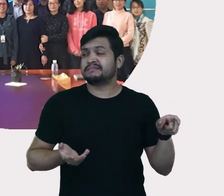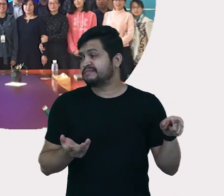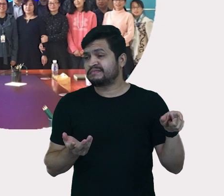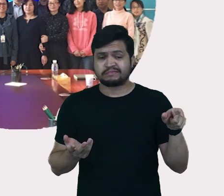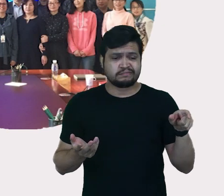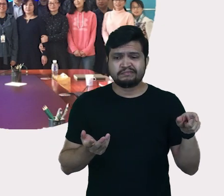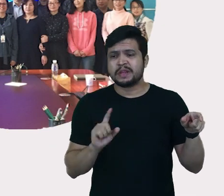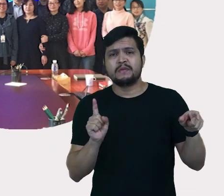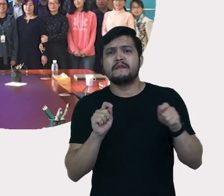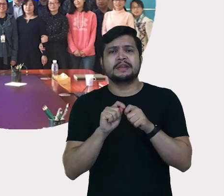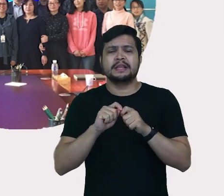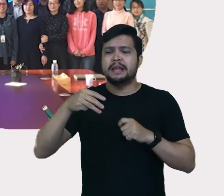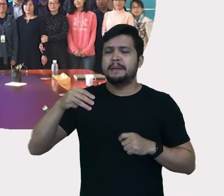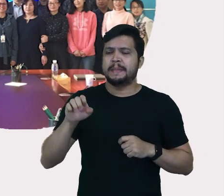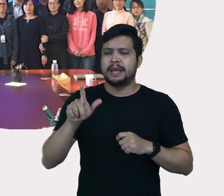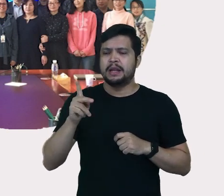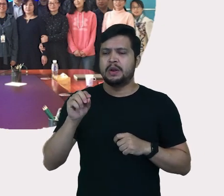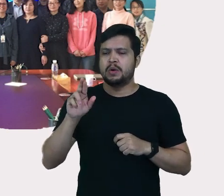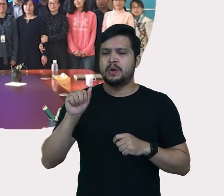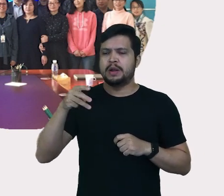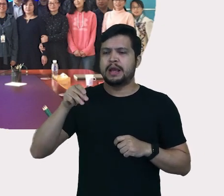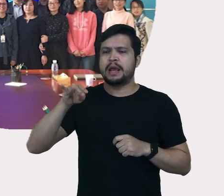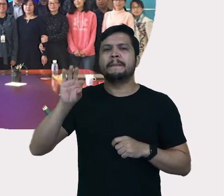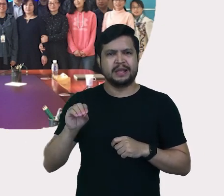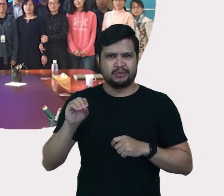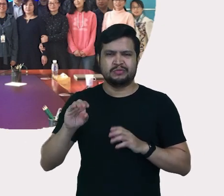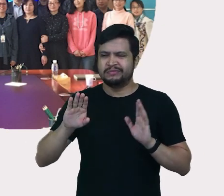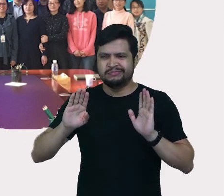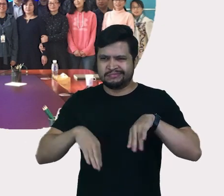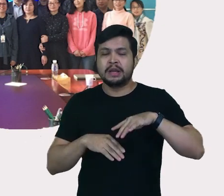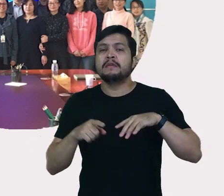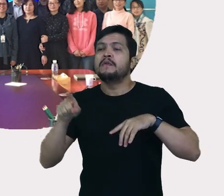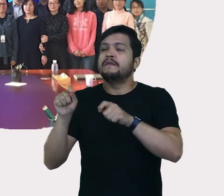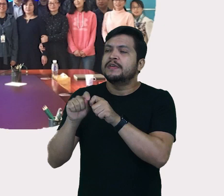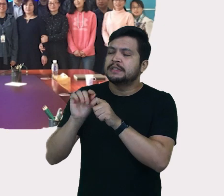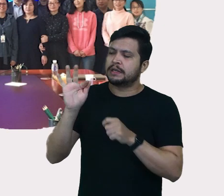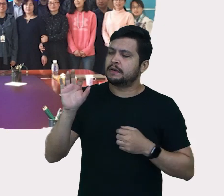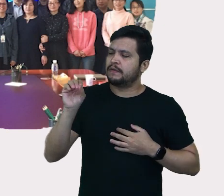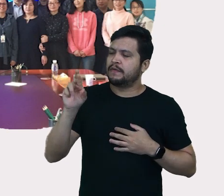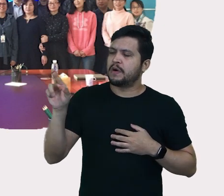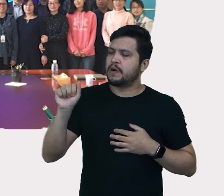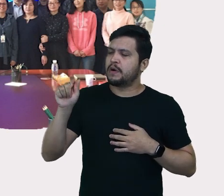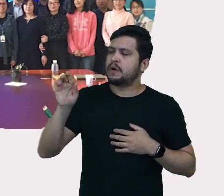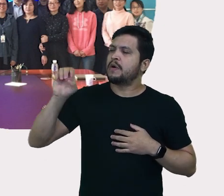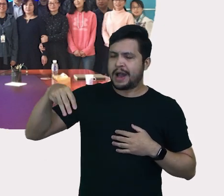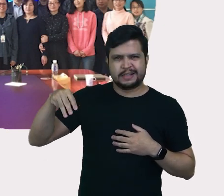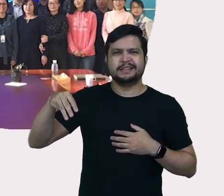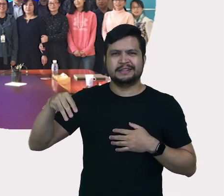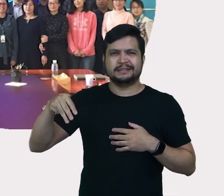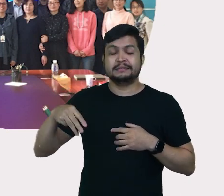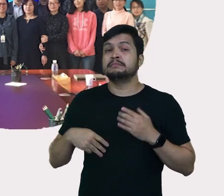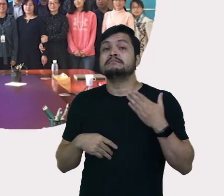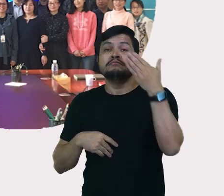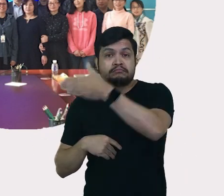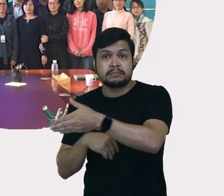fazer melhoramento, não, que já tem muito melhorista. Vou fazer, sei lá, forragem. Aí vai fazer forragem e não vai se dar bem, porque primeiro